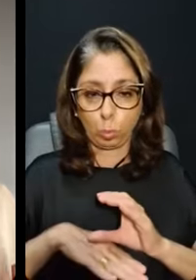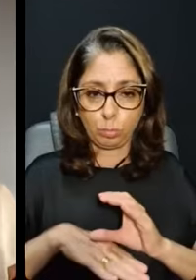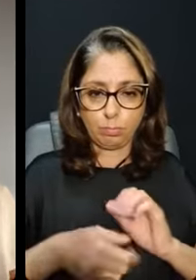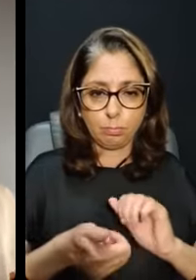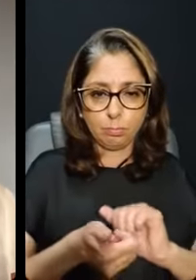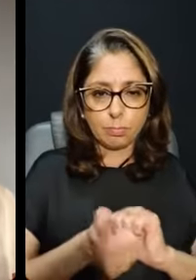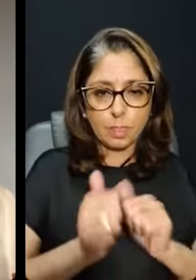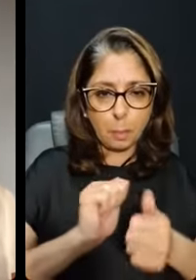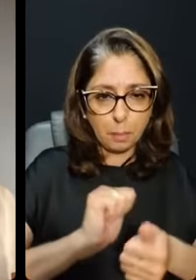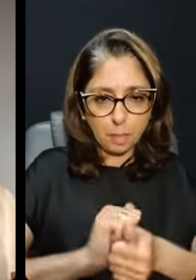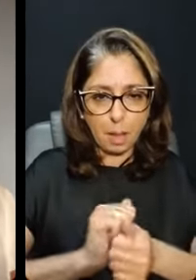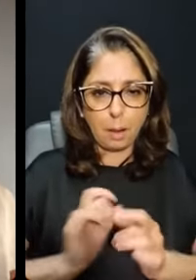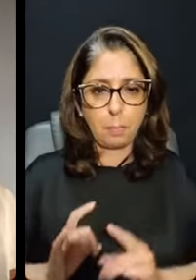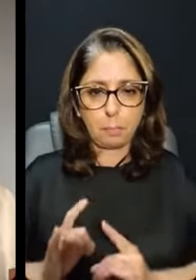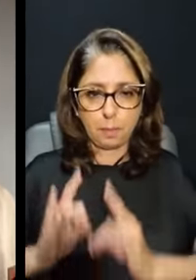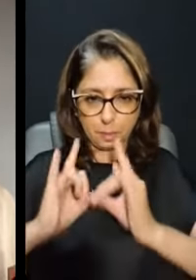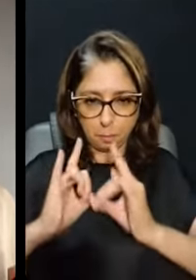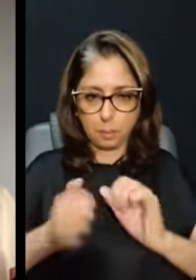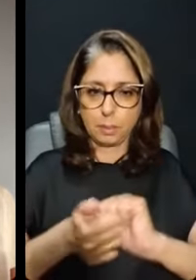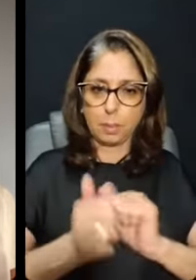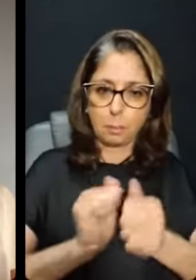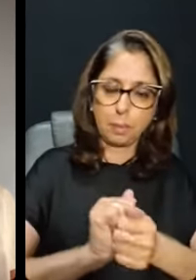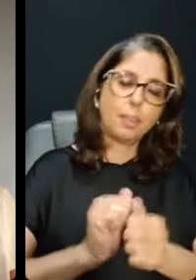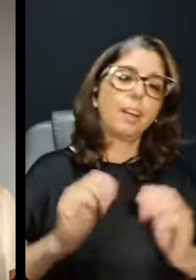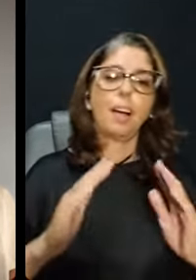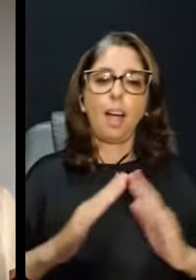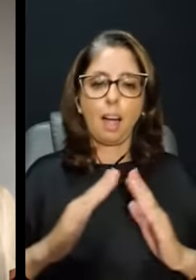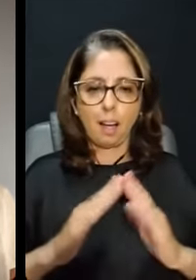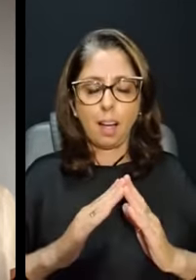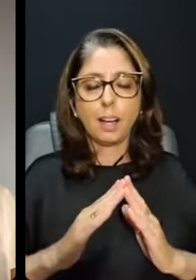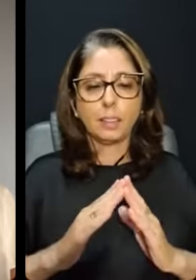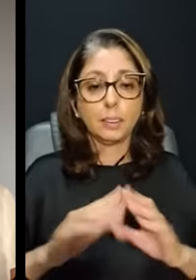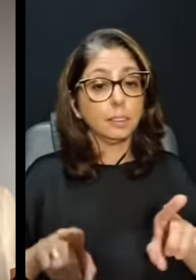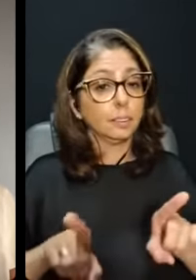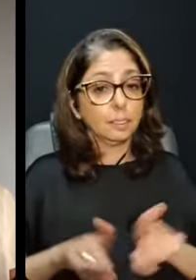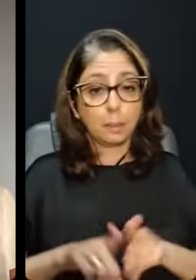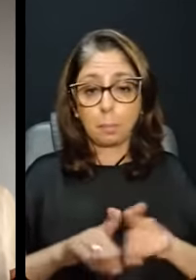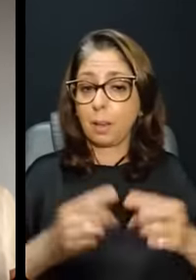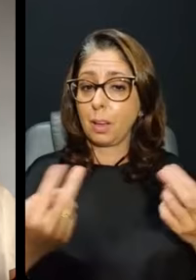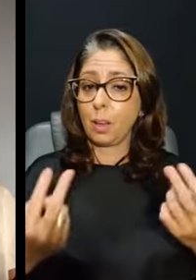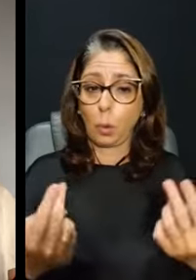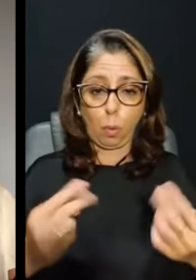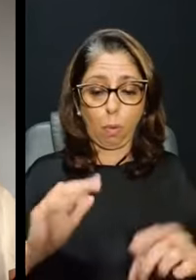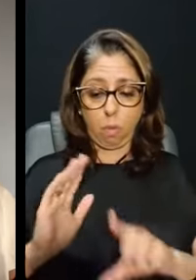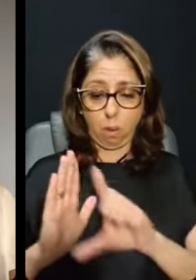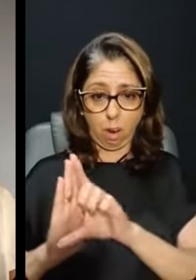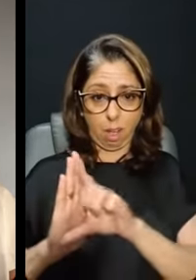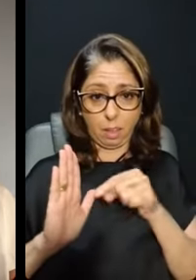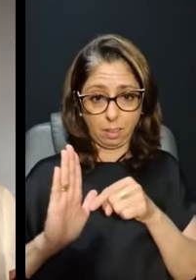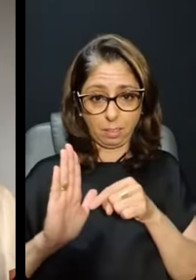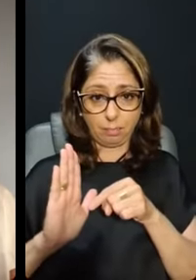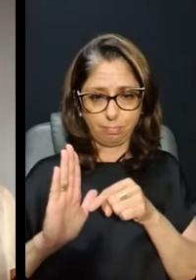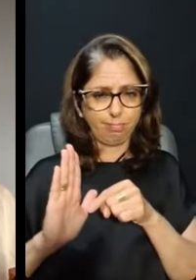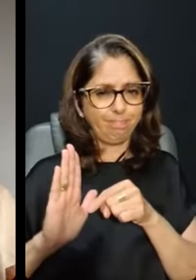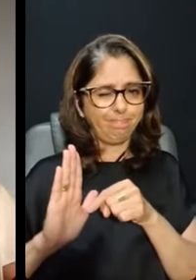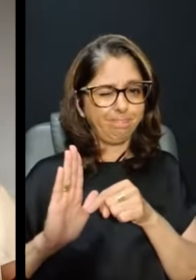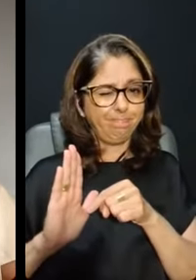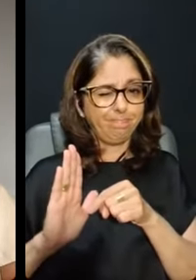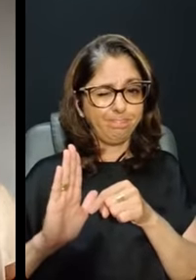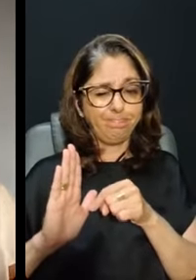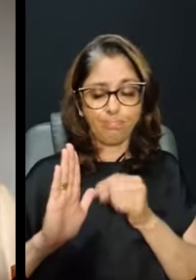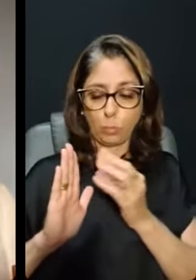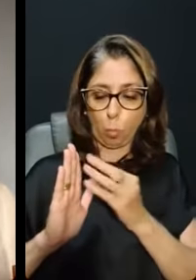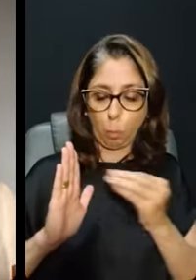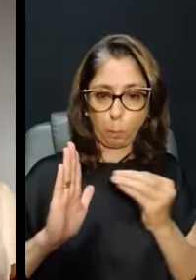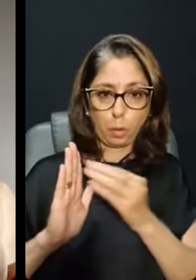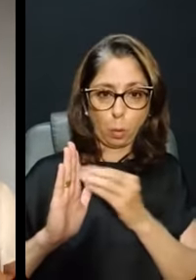também ir além das normas, né? Identificar quais são as questões que você precisa trabalhar naquele ambiente, dentro do